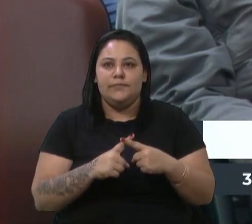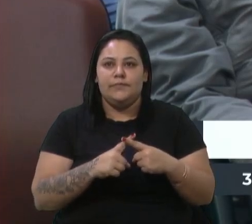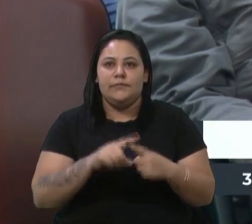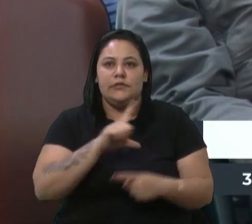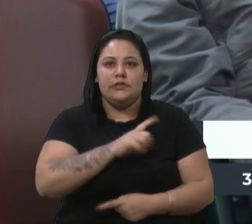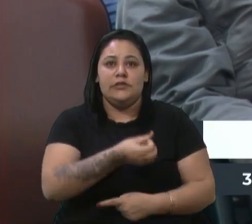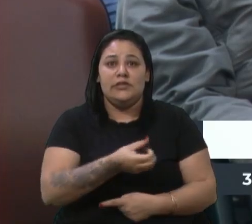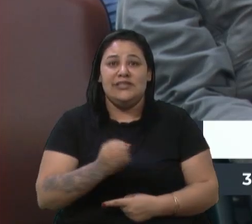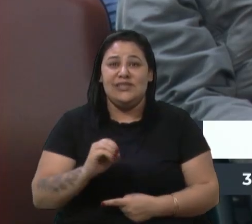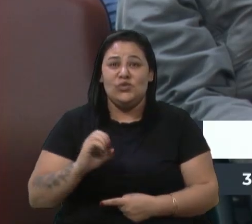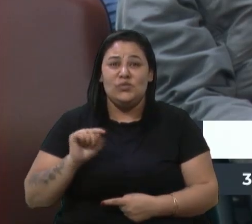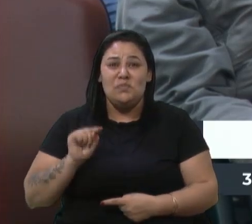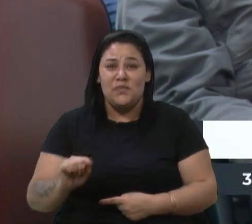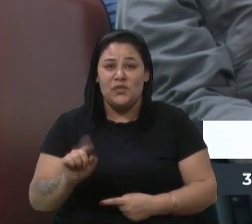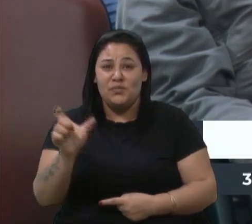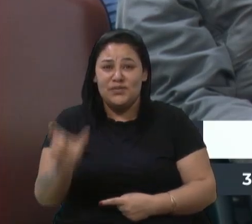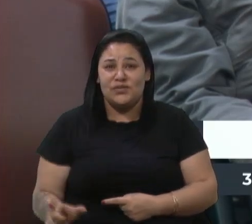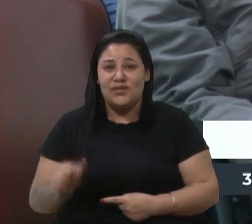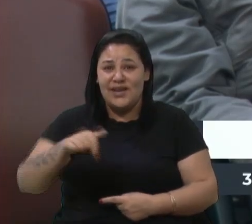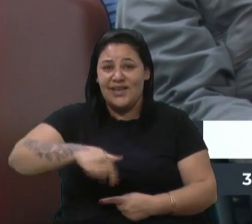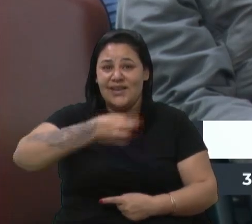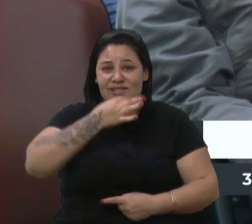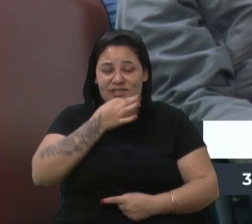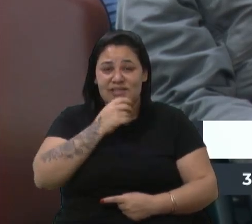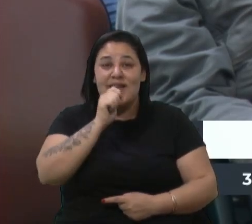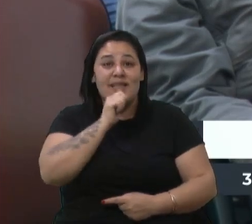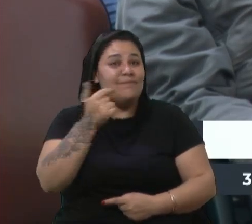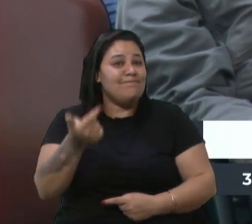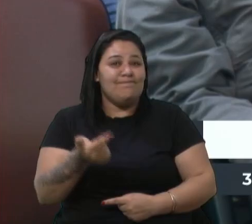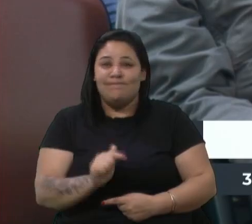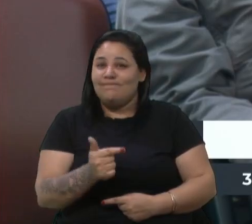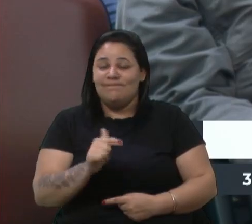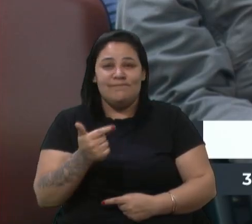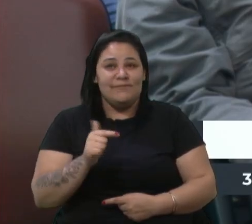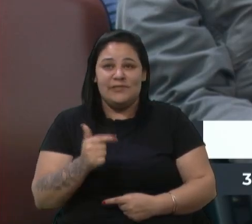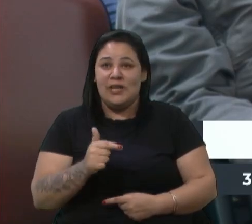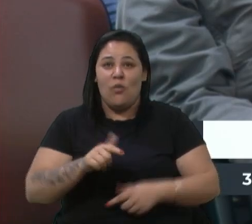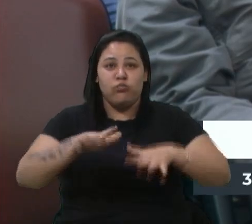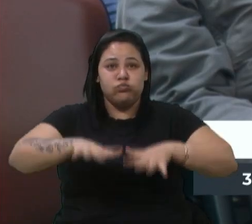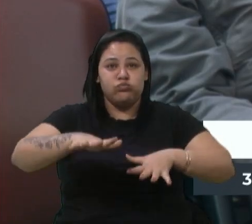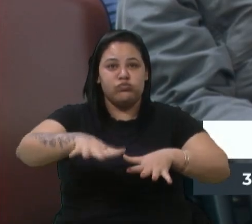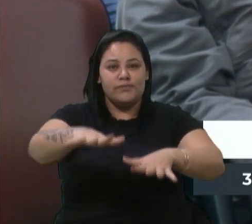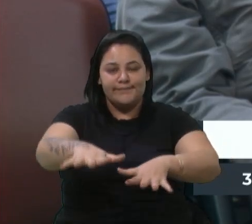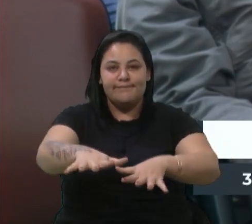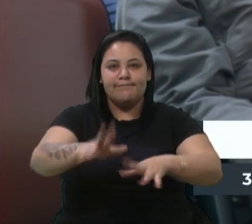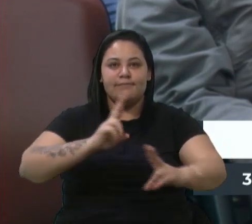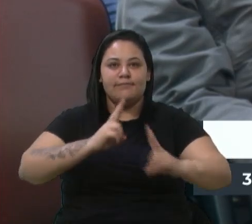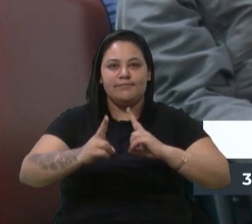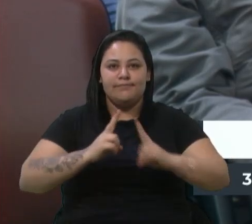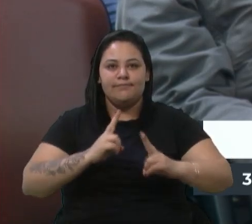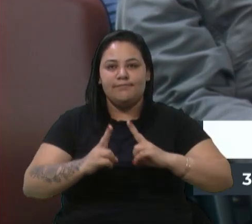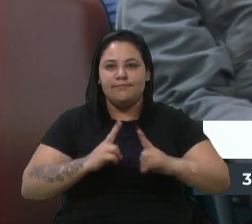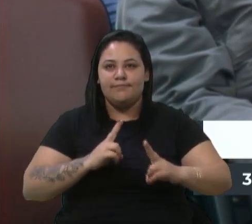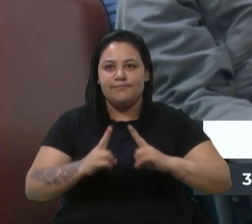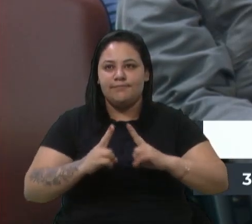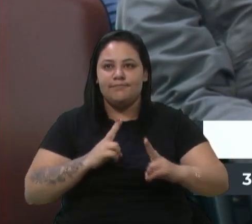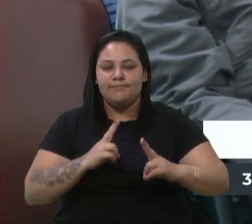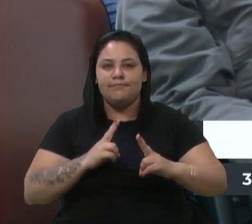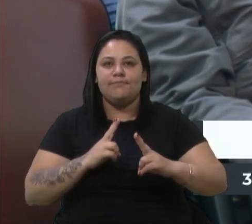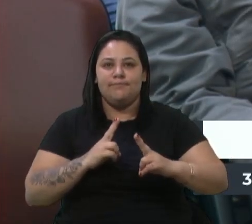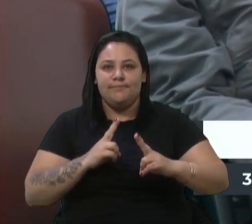mil habitantes, e uma cidade que ainda não temos ainda a mobilidade urbana. O trânsito